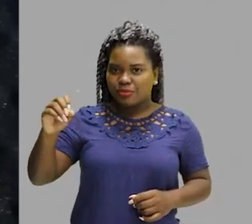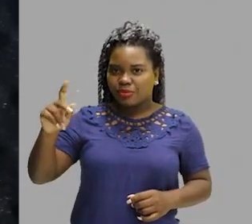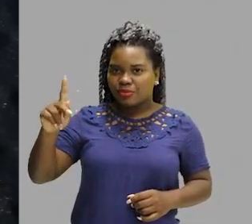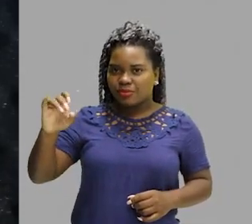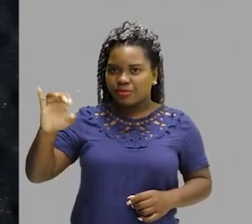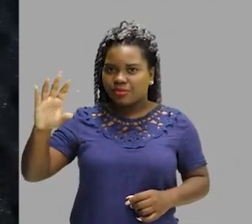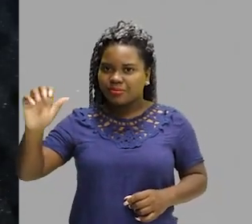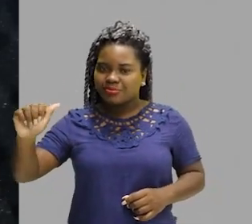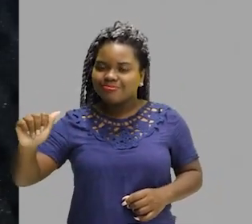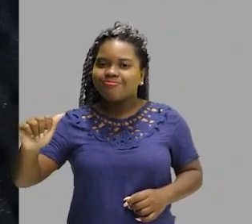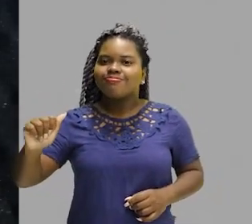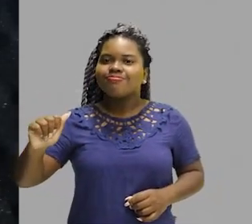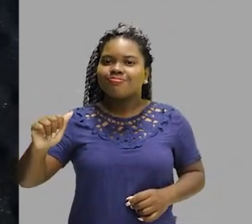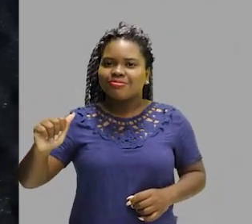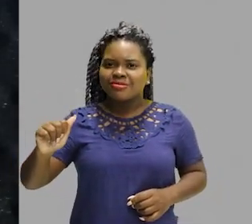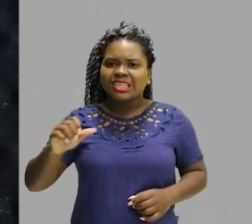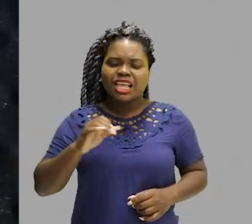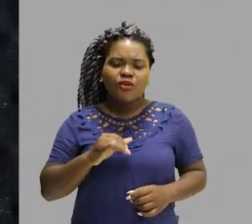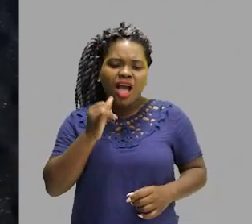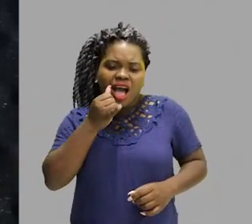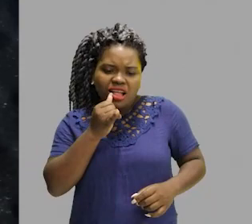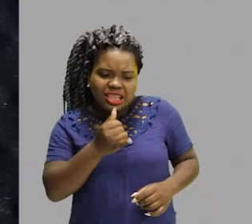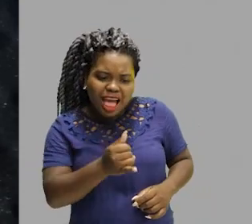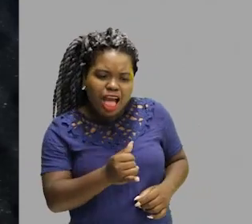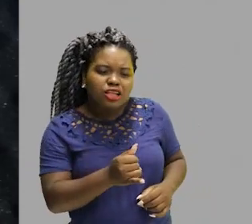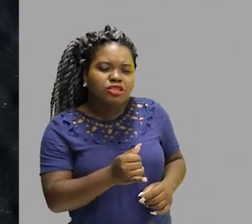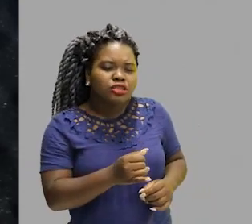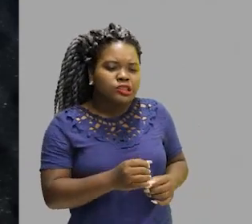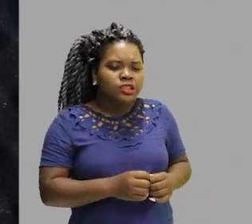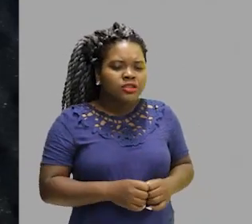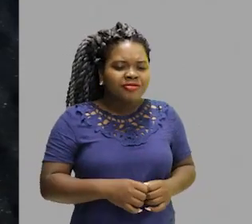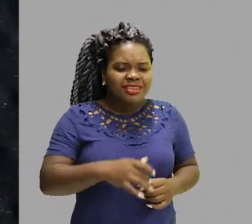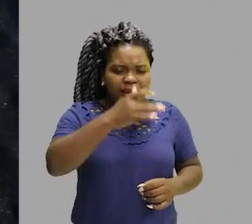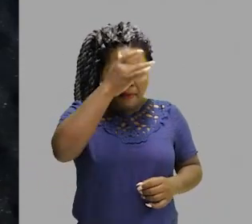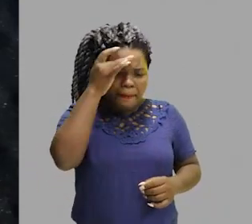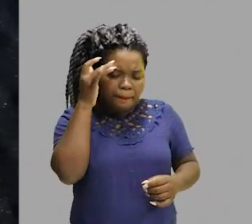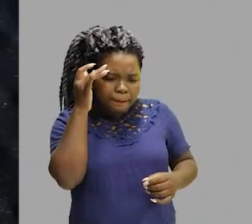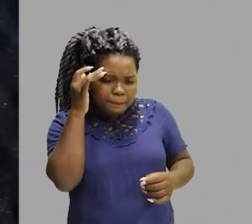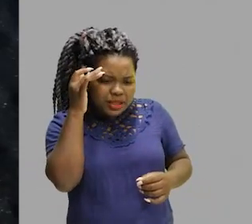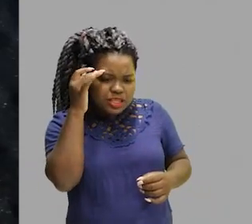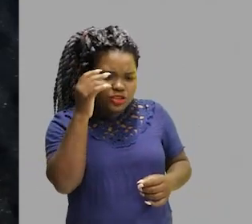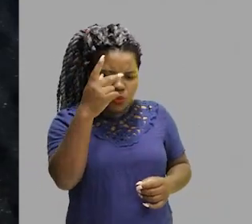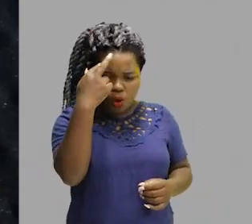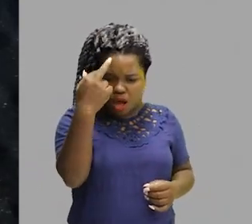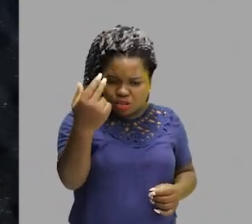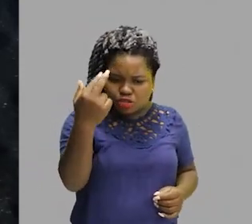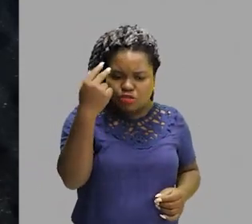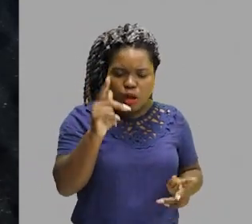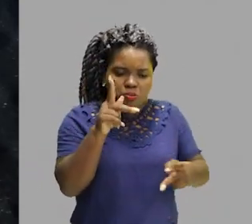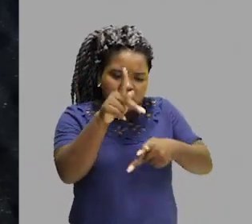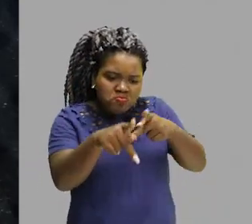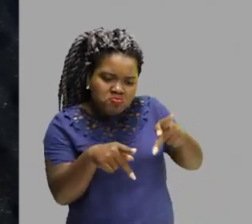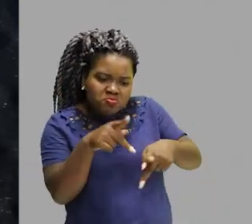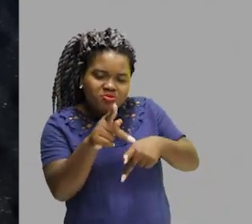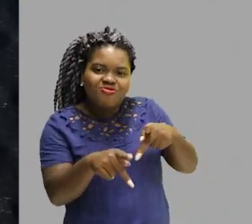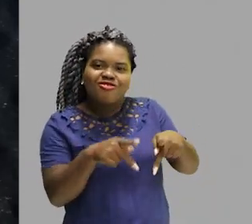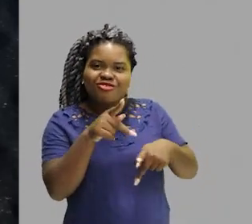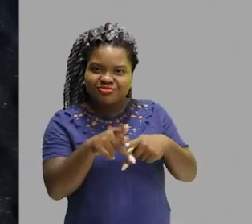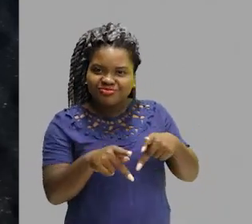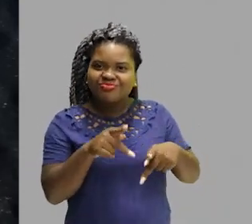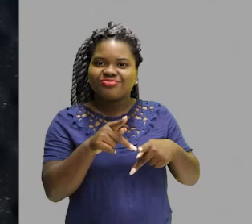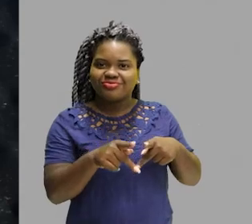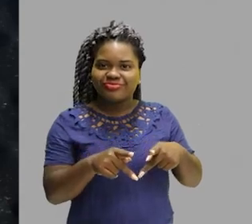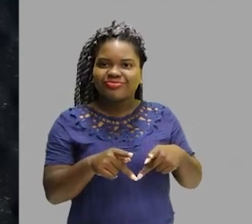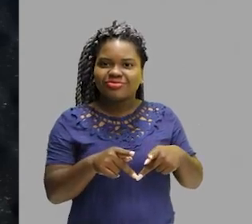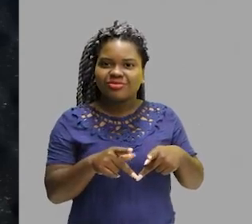poesia épica, é aquela narrativa, né, que conta a história heróica de um povo. Aí chamam de epopeia.